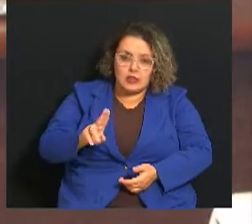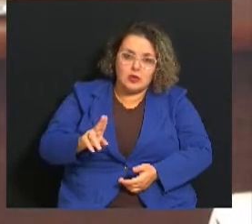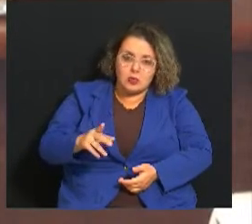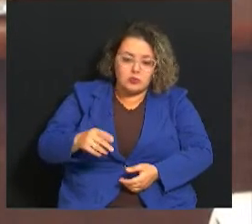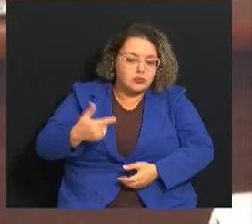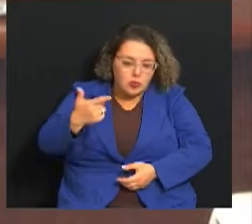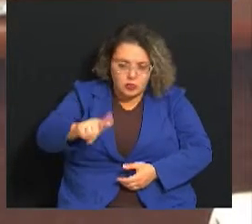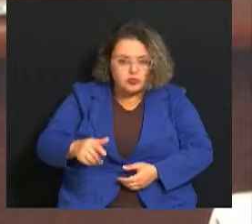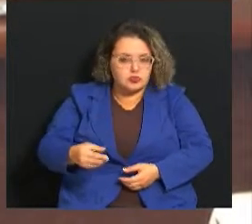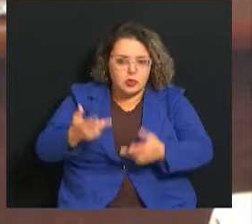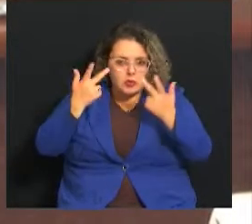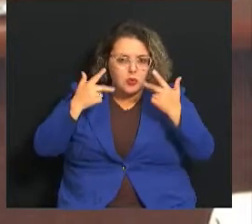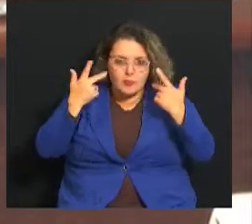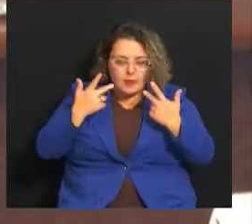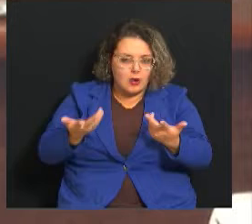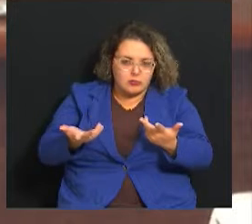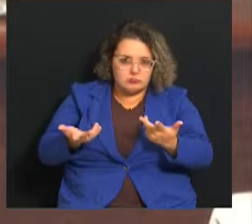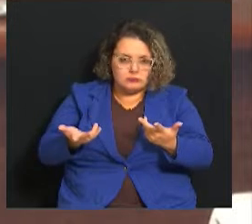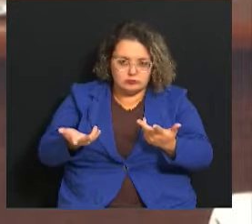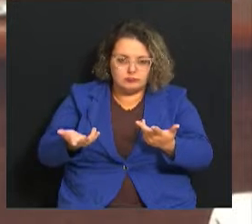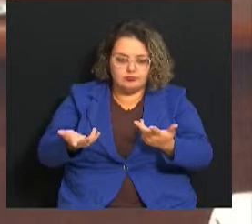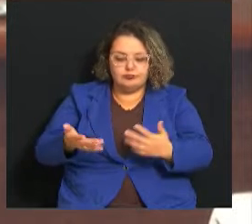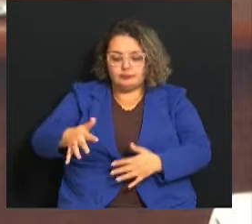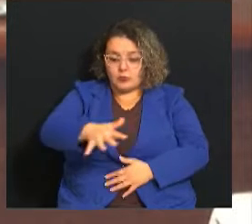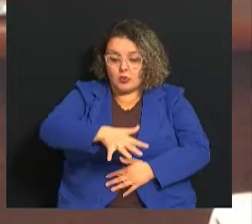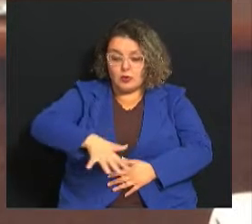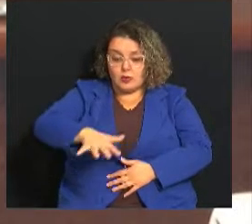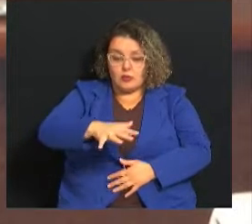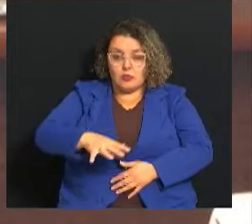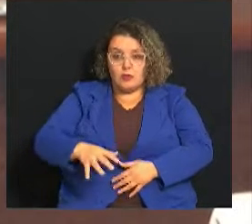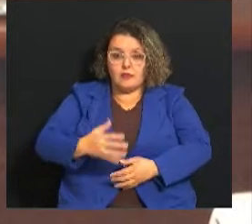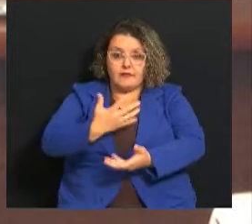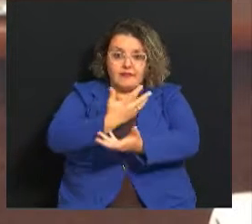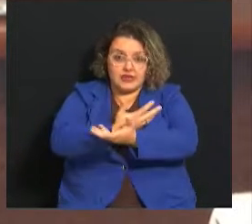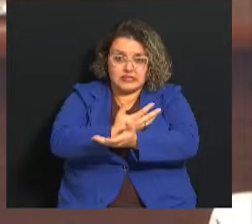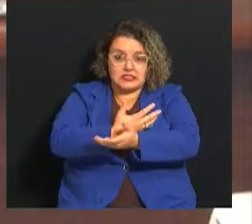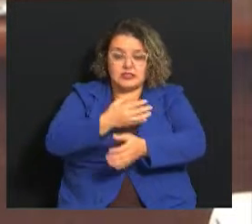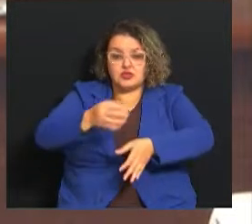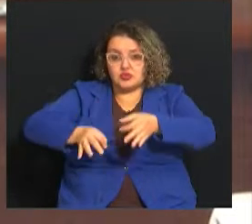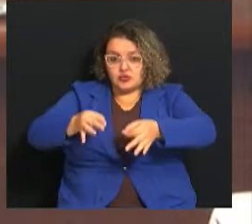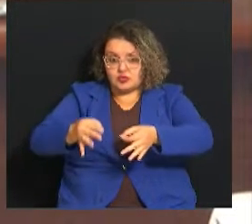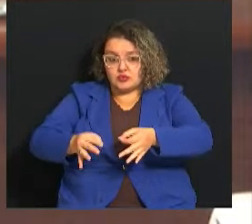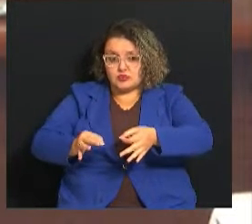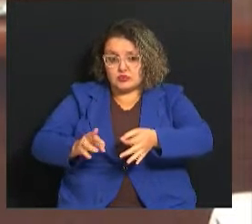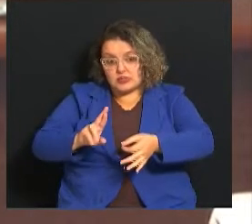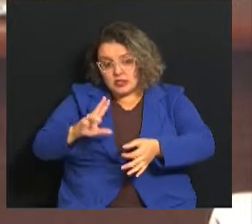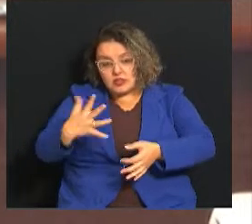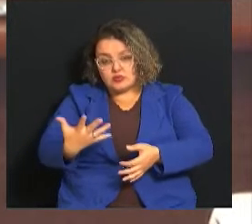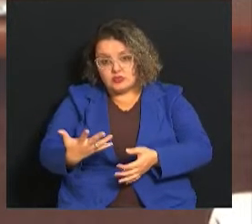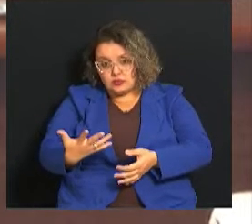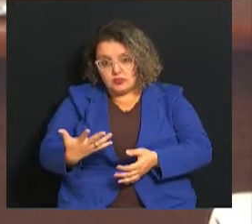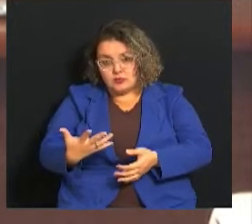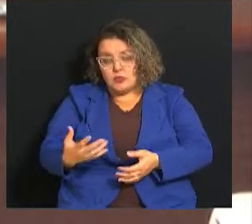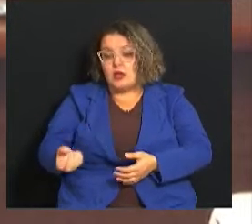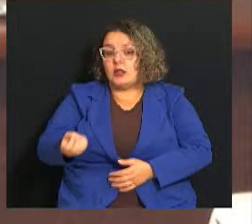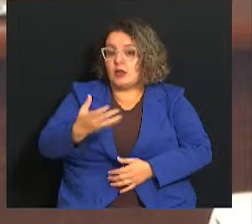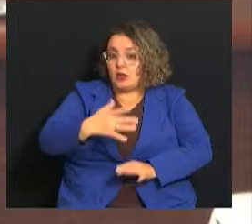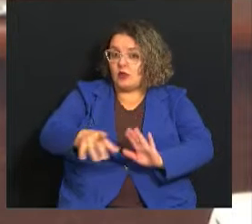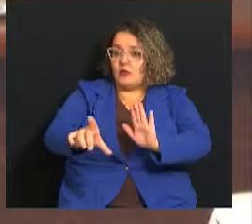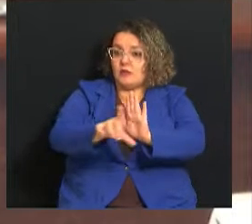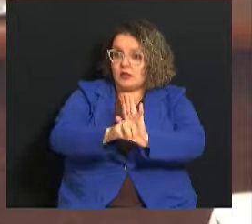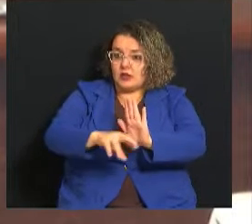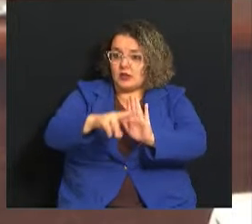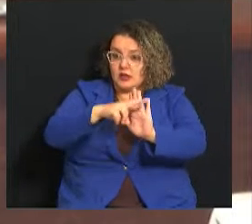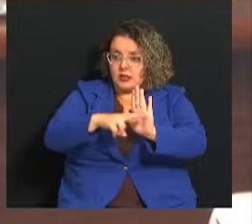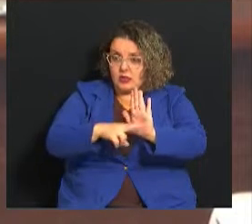ficou um espaço, um vazio jurídico para ser resolvido. E com a nova lei de regularização fundiária, que é